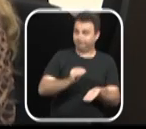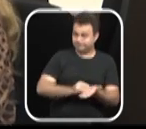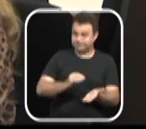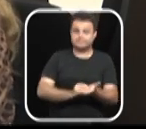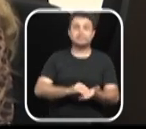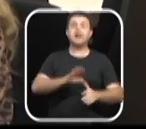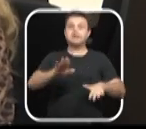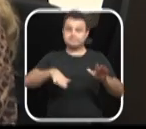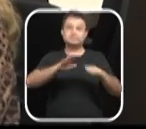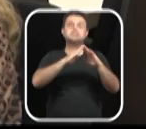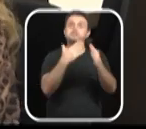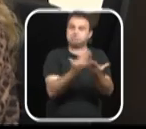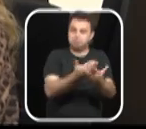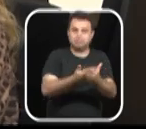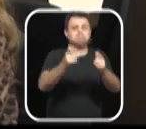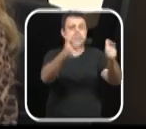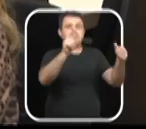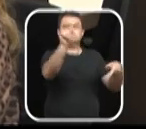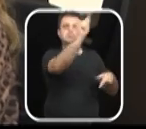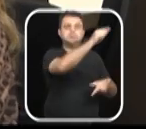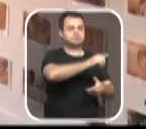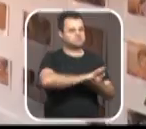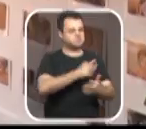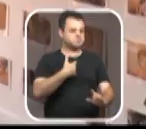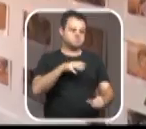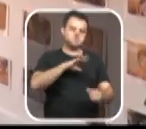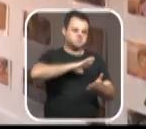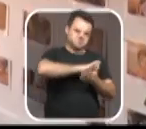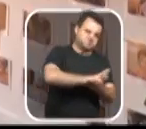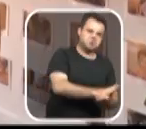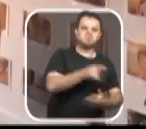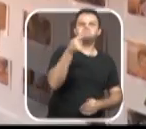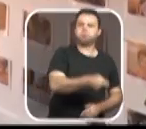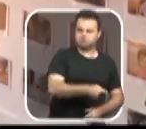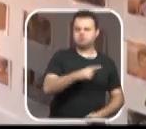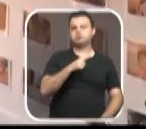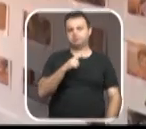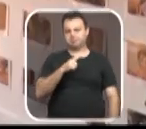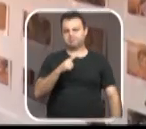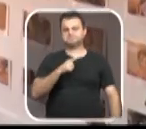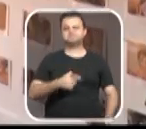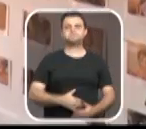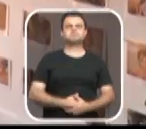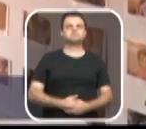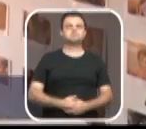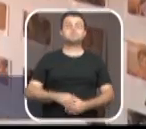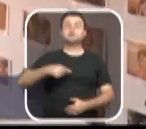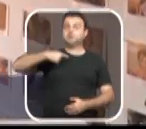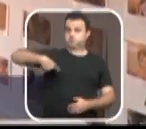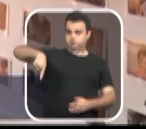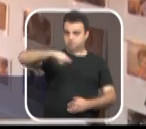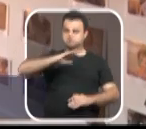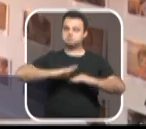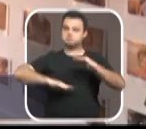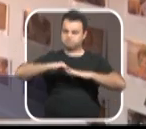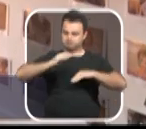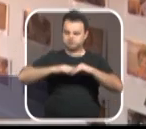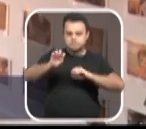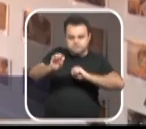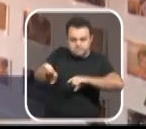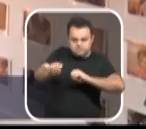ambientes educacionais, ambiente coercitivo. A nossa tentativa como estudiosos da educação, como alguém